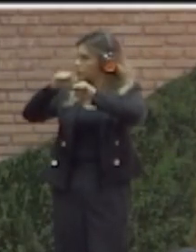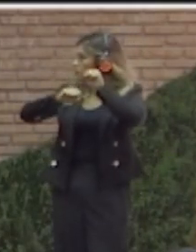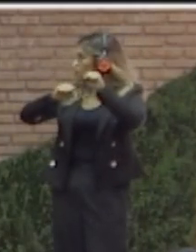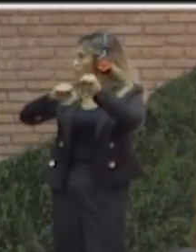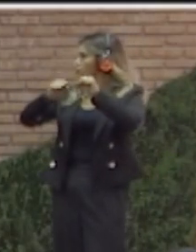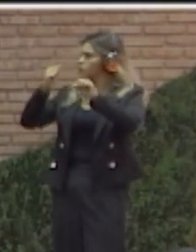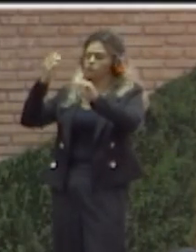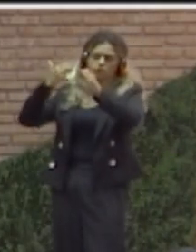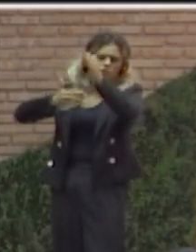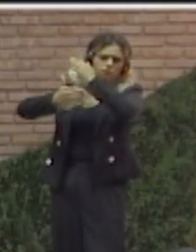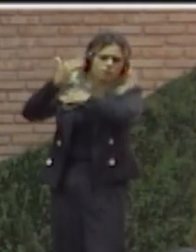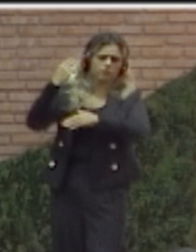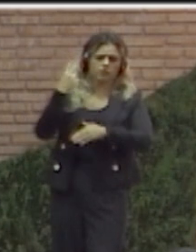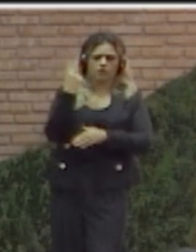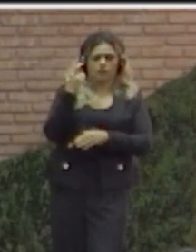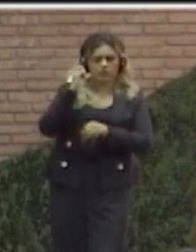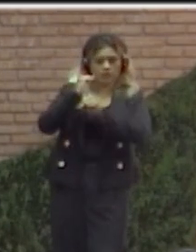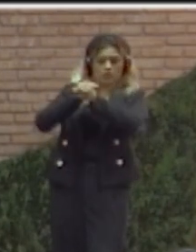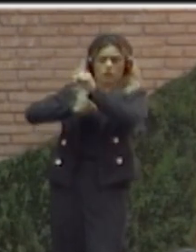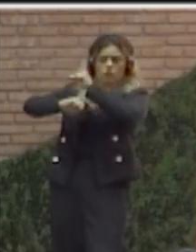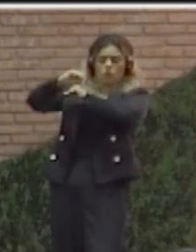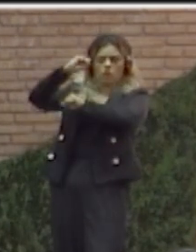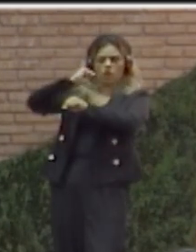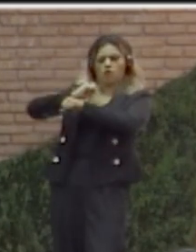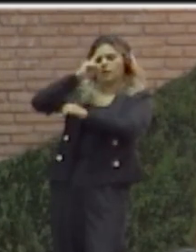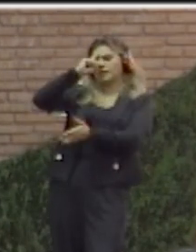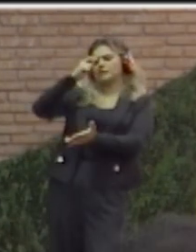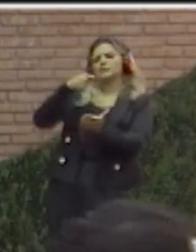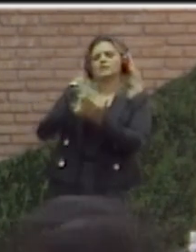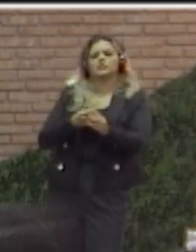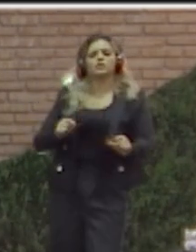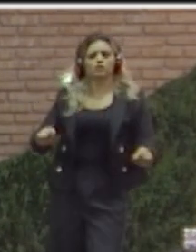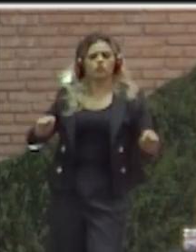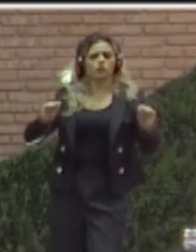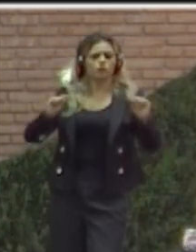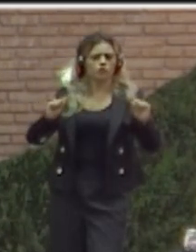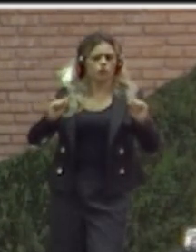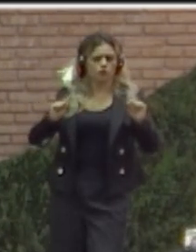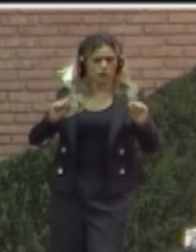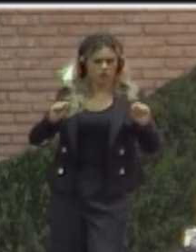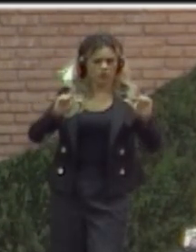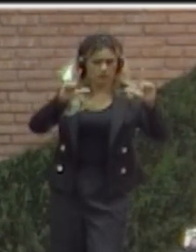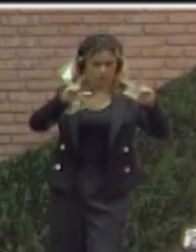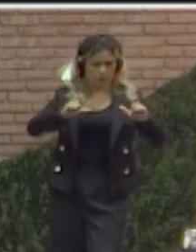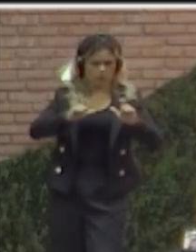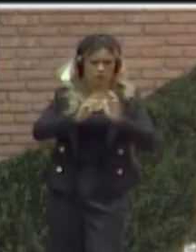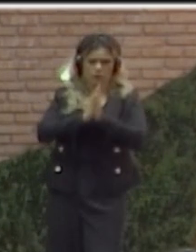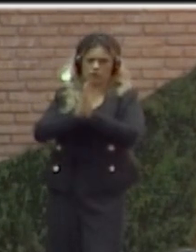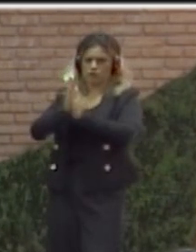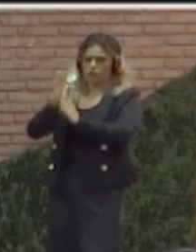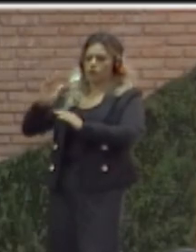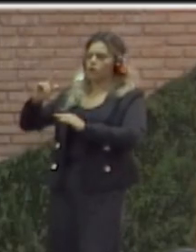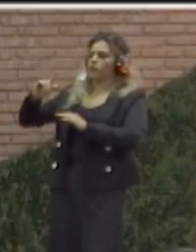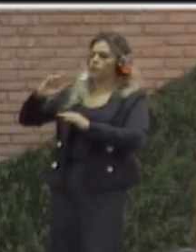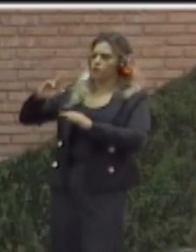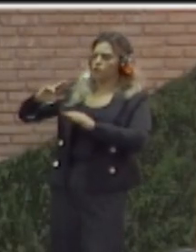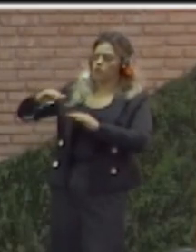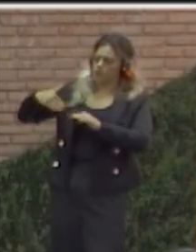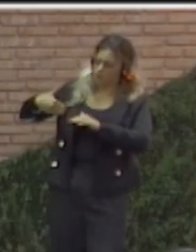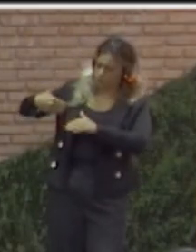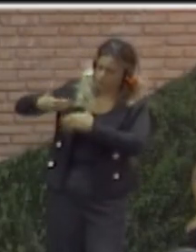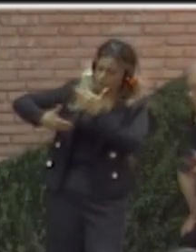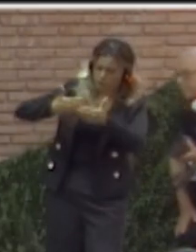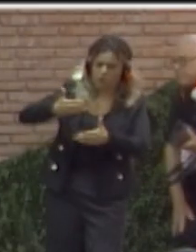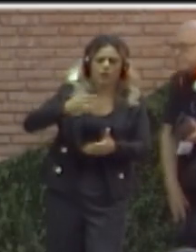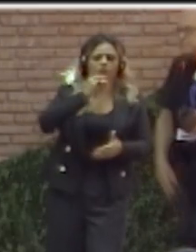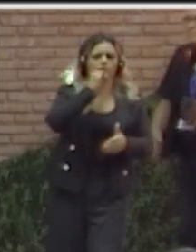desde 25 anos atrás, eles decidiram que, em vez de deixar por um processo orgânico para definir